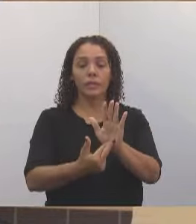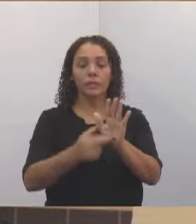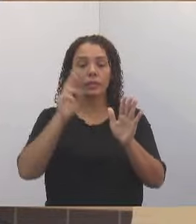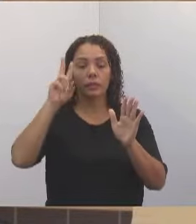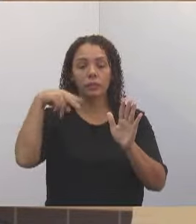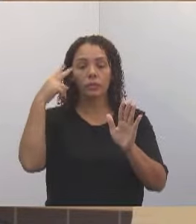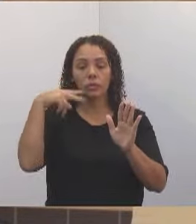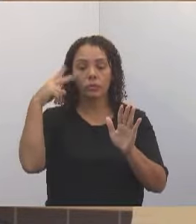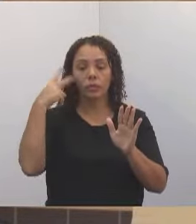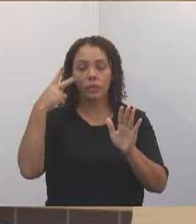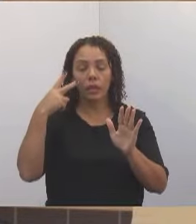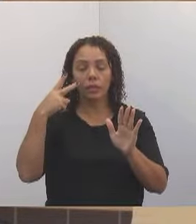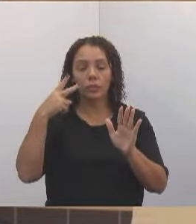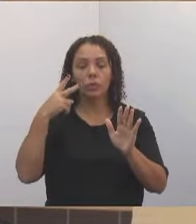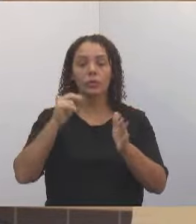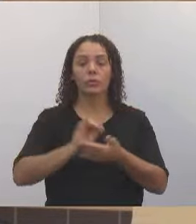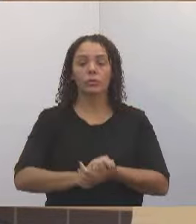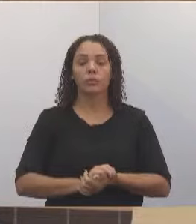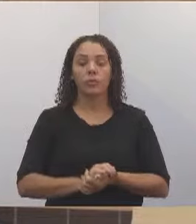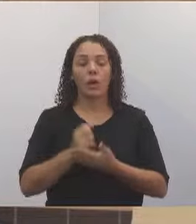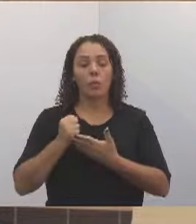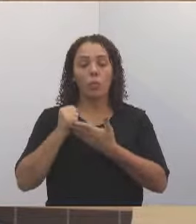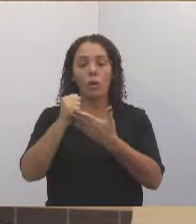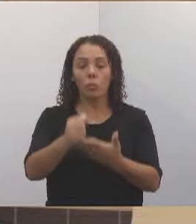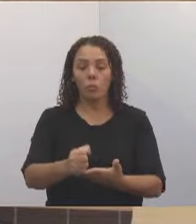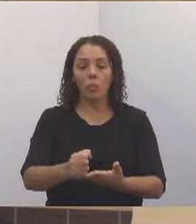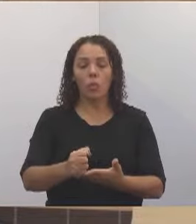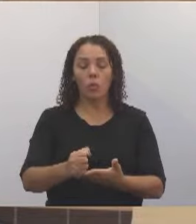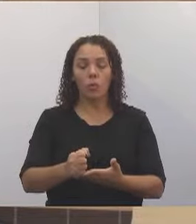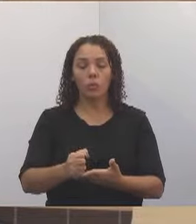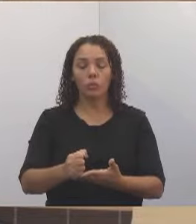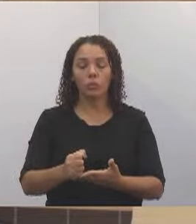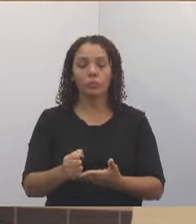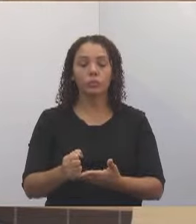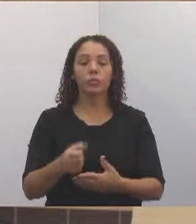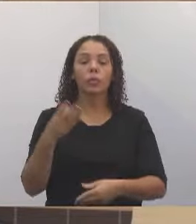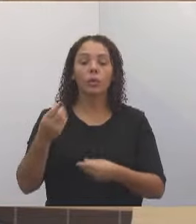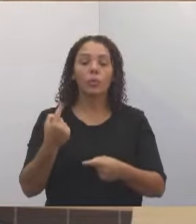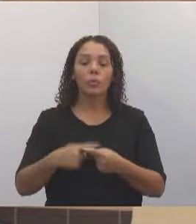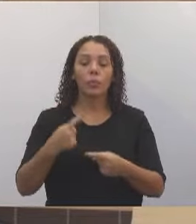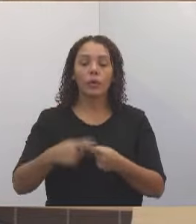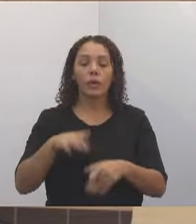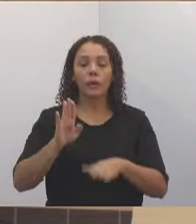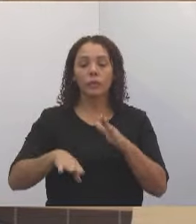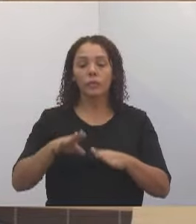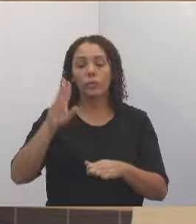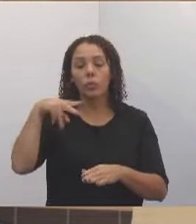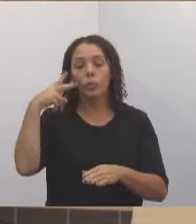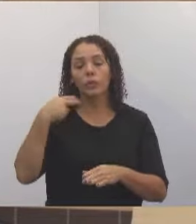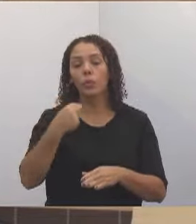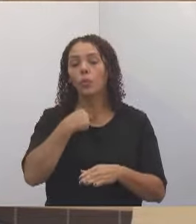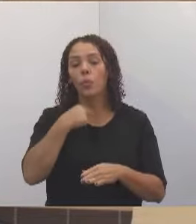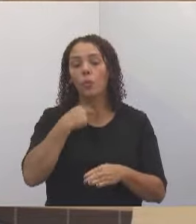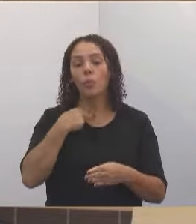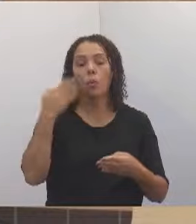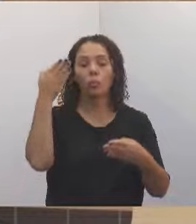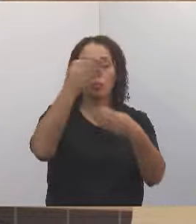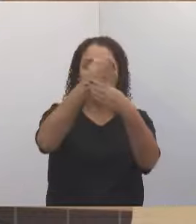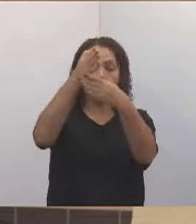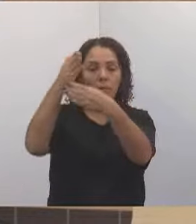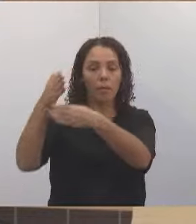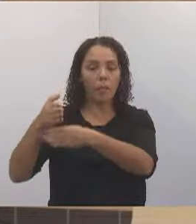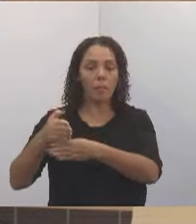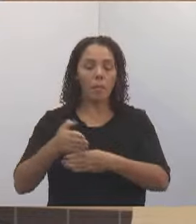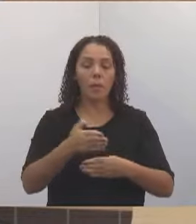de pernas do vereador, de mãos do vereador, porque o vereador não pode estar em todo momento e em todos